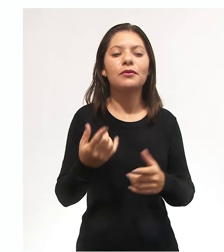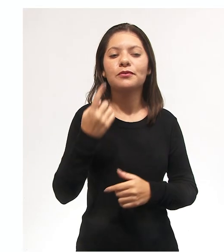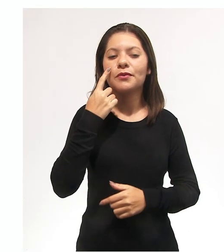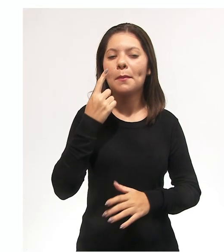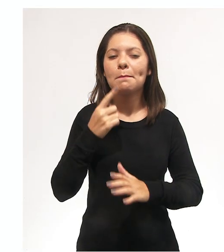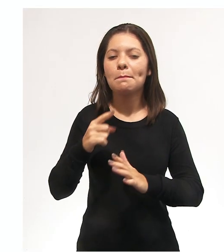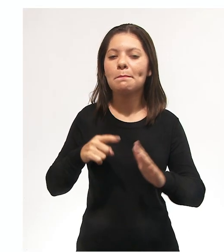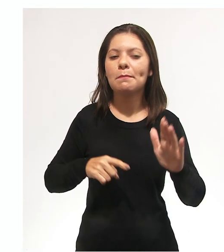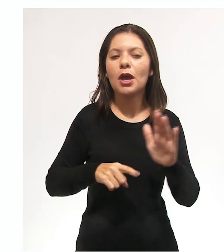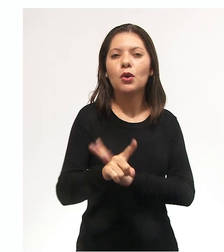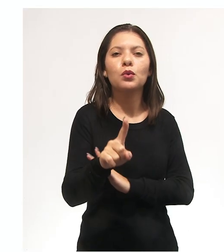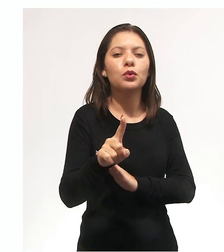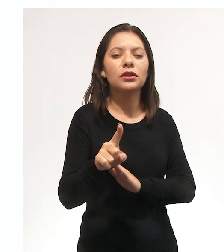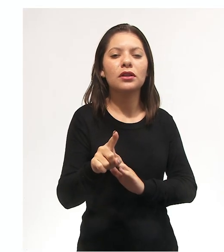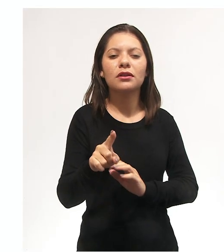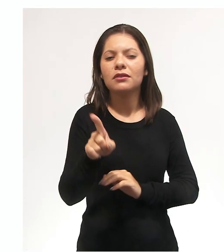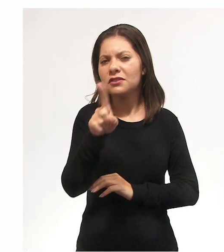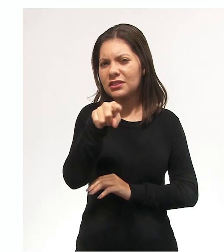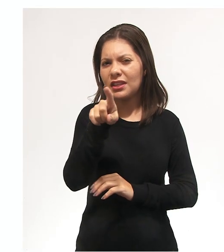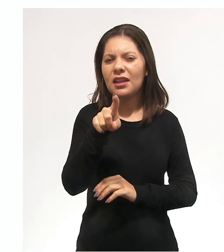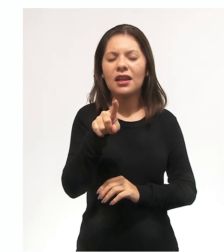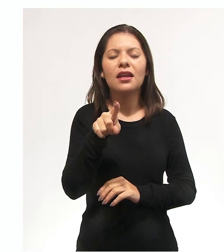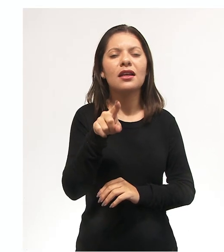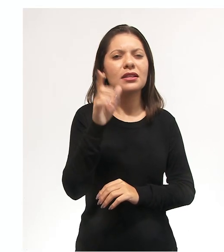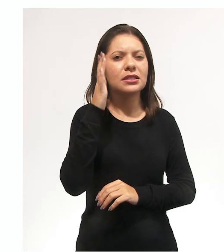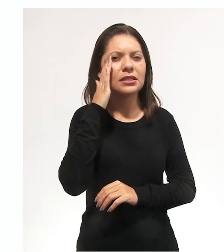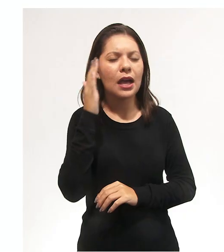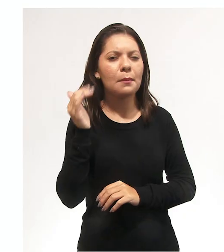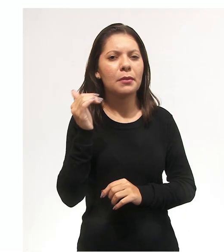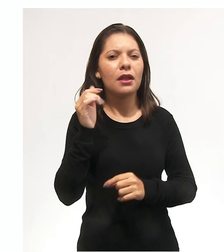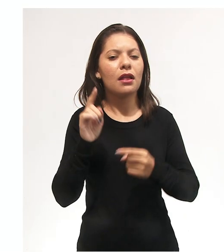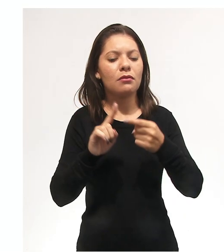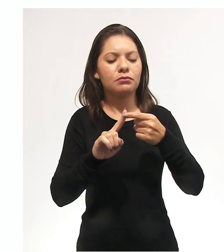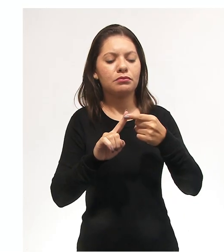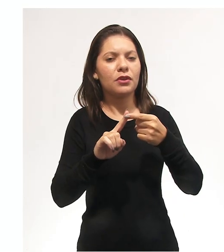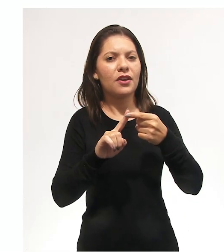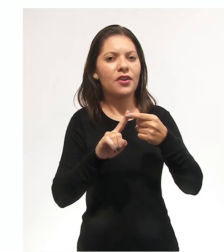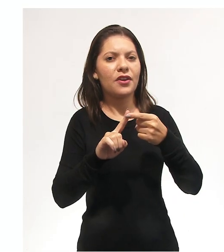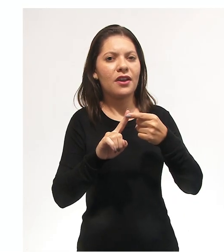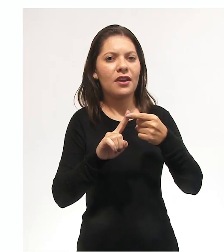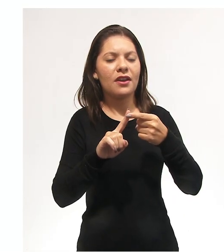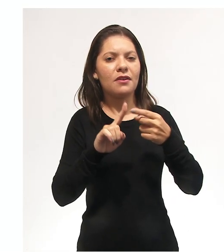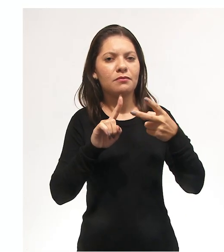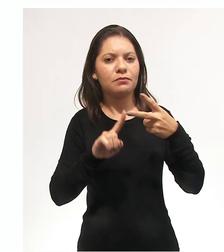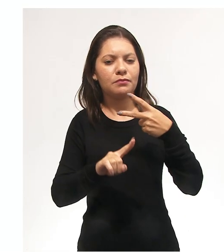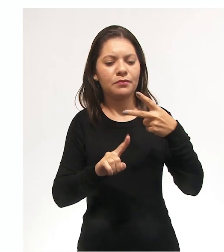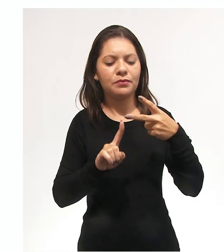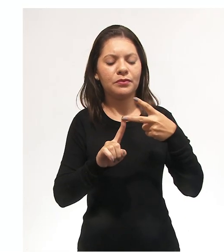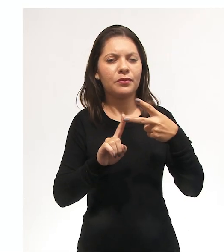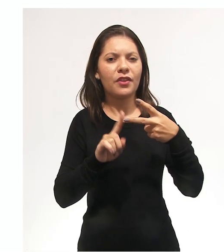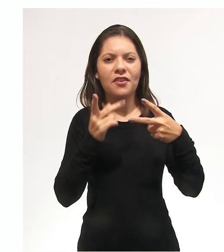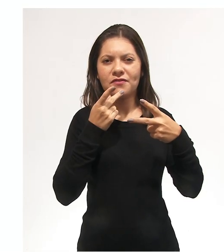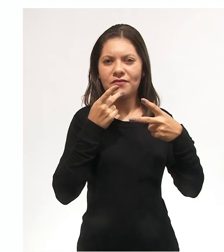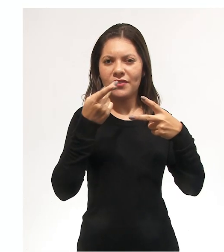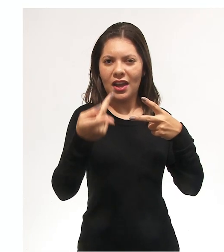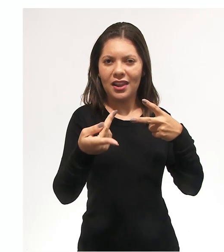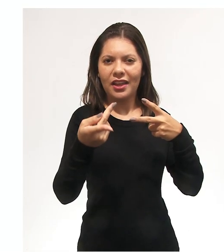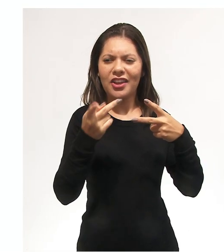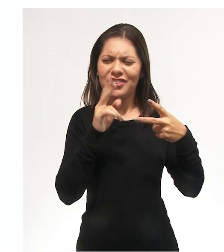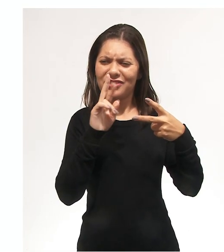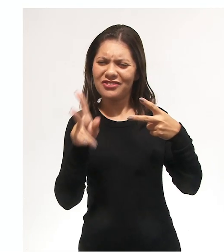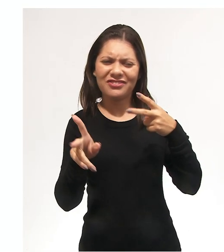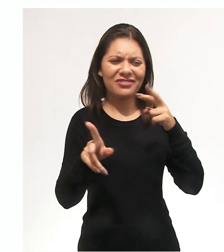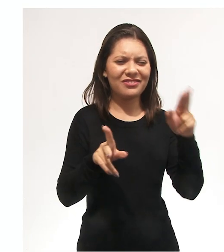vocês, que é essa aqui, ó. Você sabe por que existe diferença na fala? Então, por que as